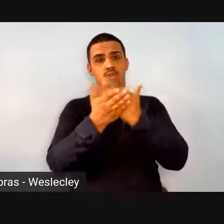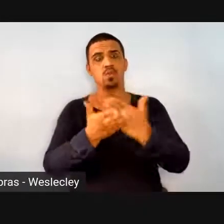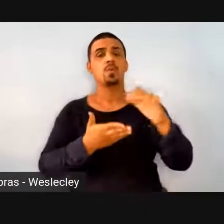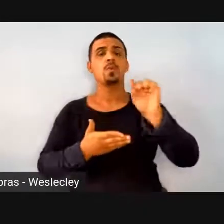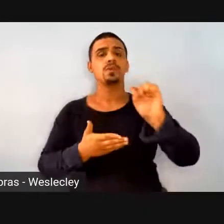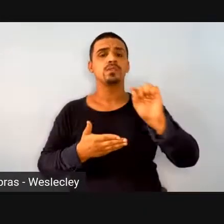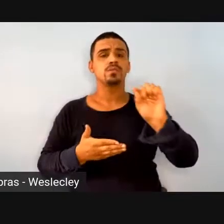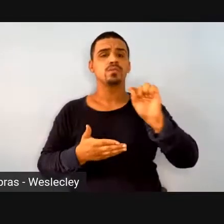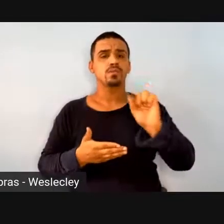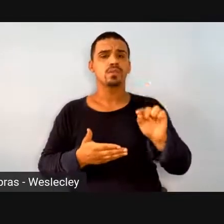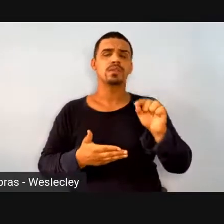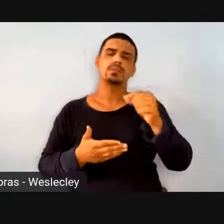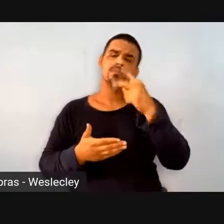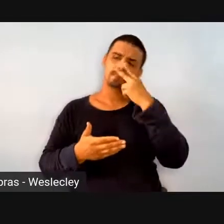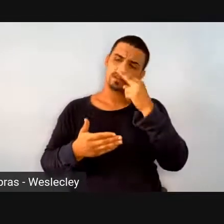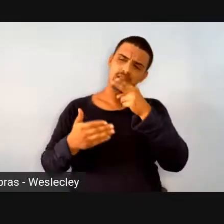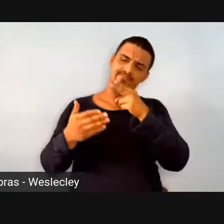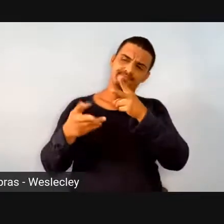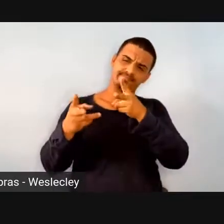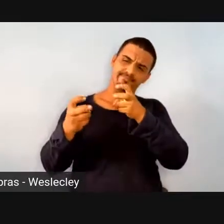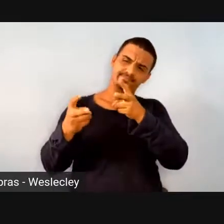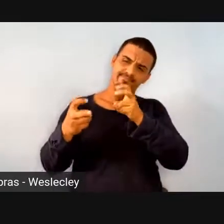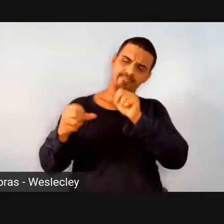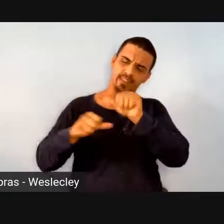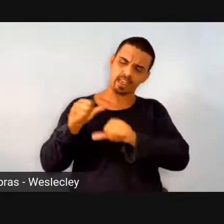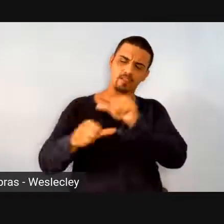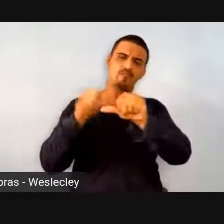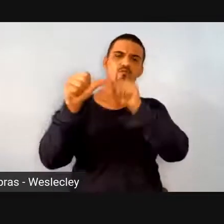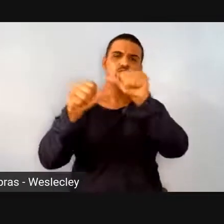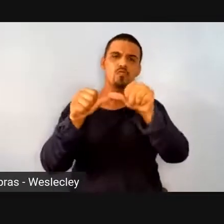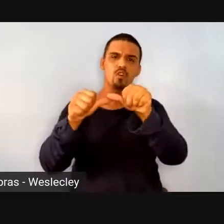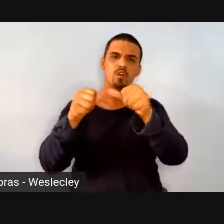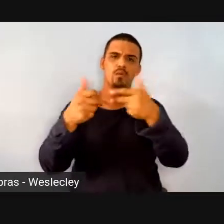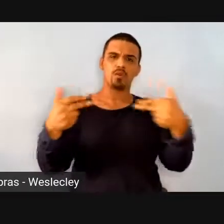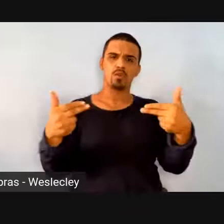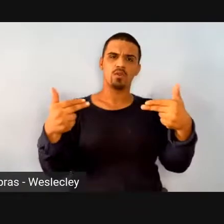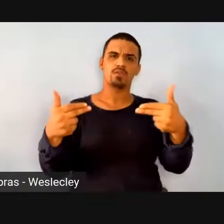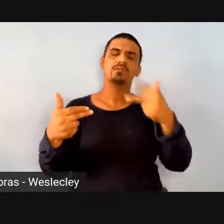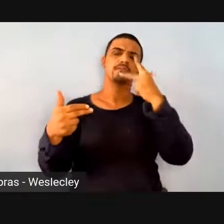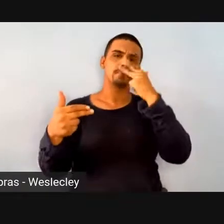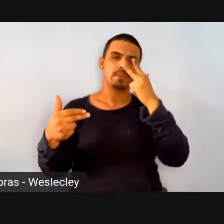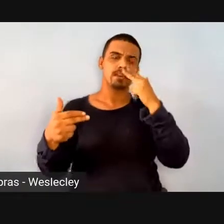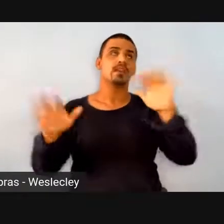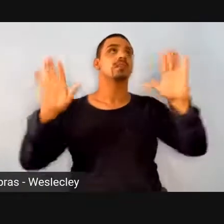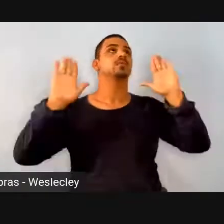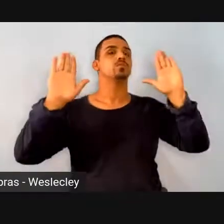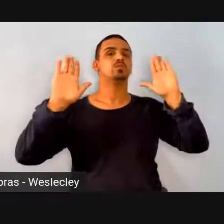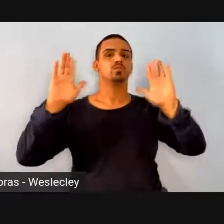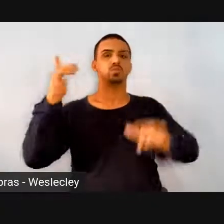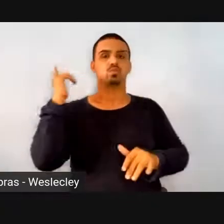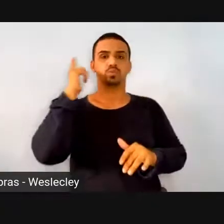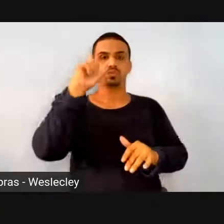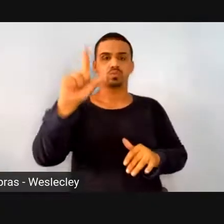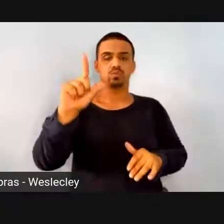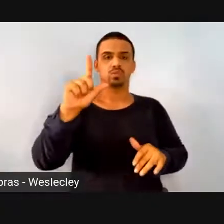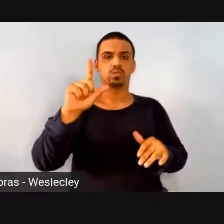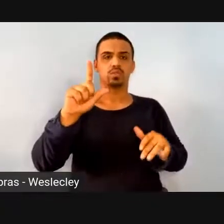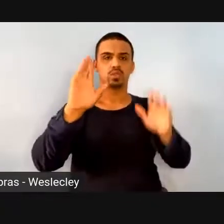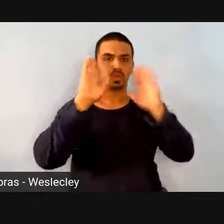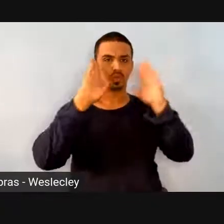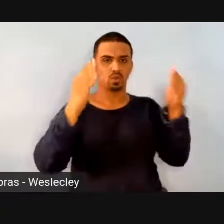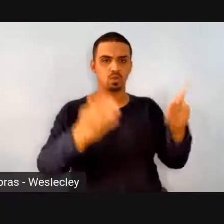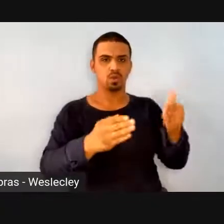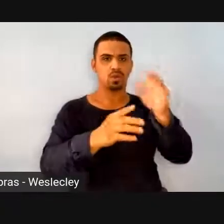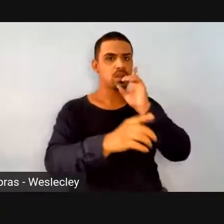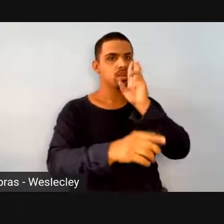que, enfim, a reforma que acontece em 2017 parece finalmente subordinar-se a algum tipo de